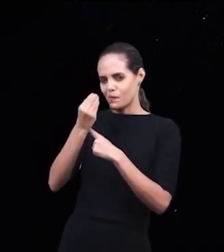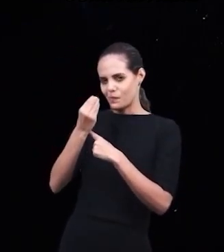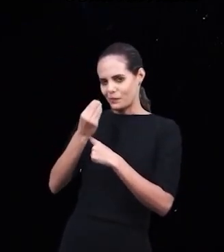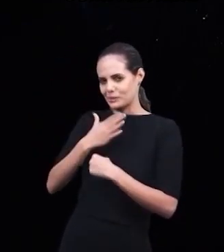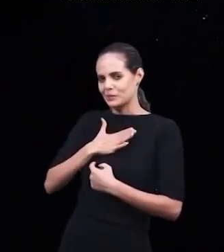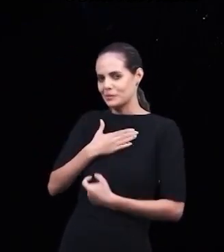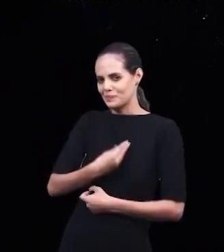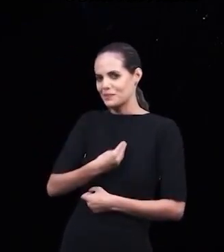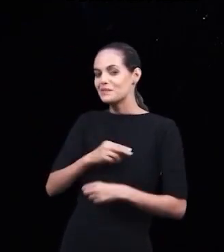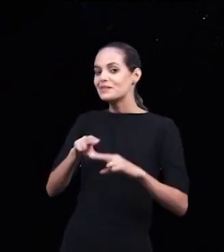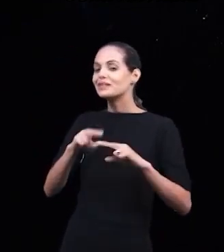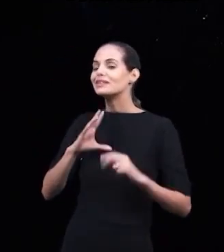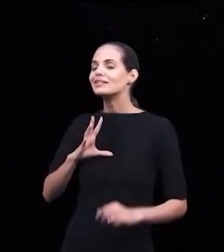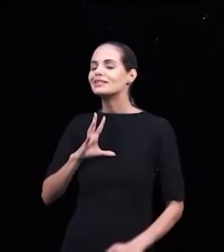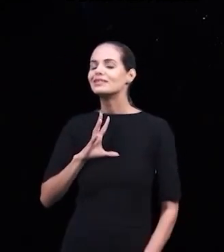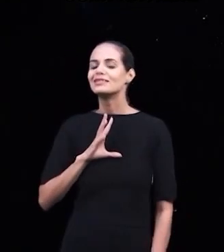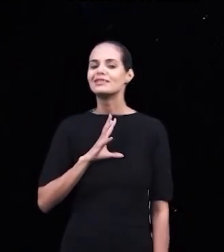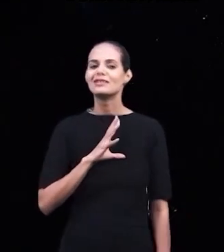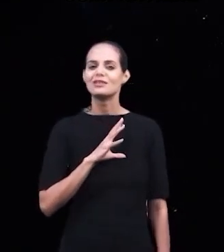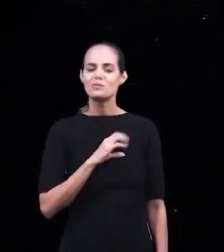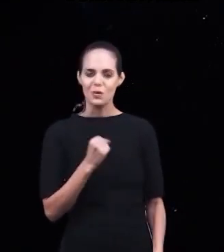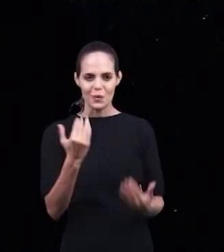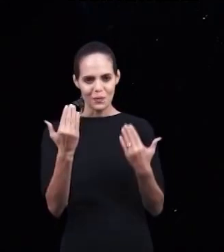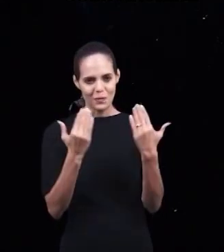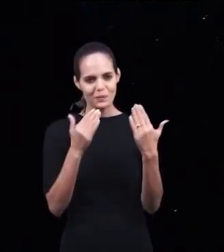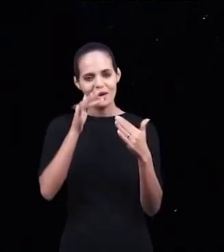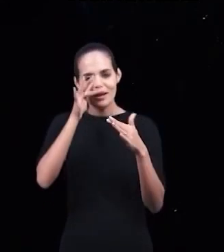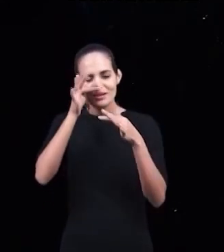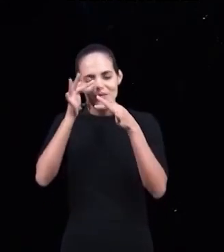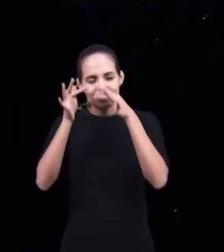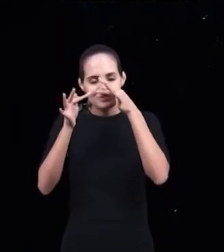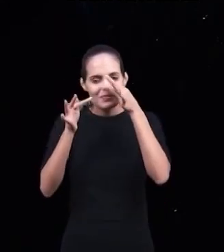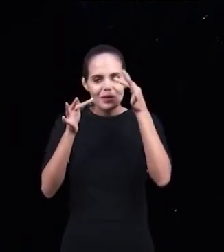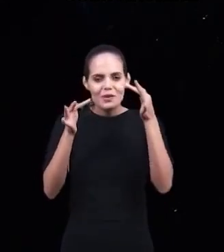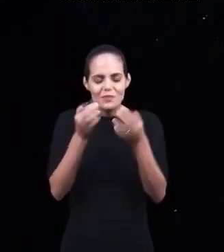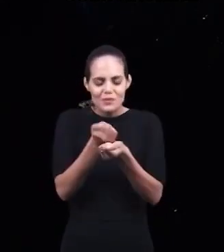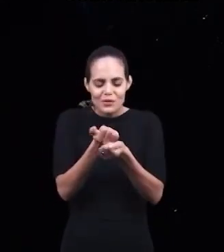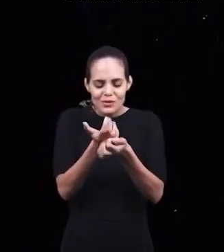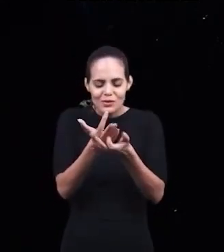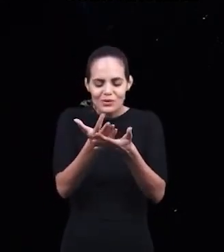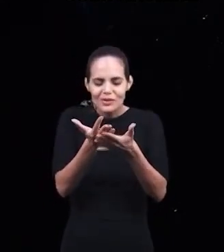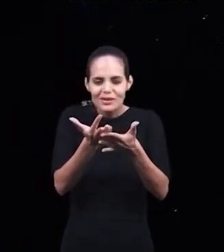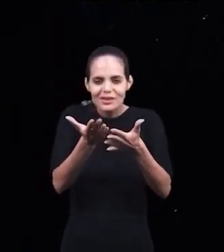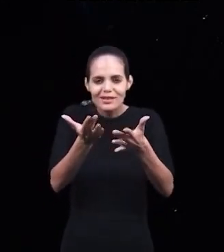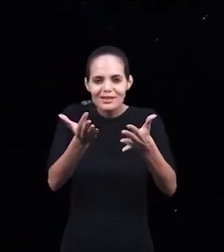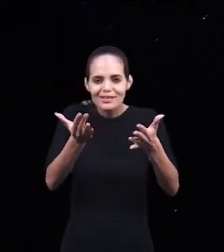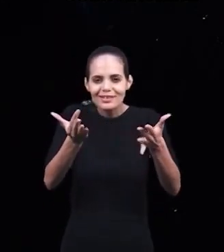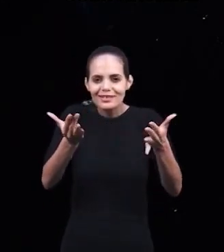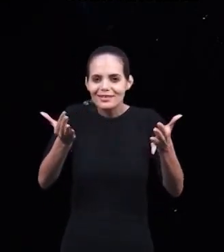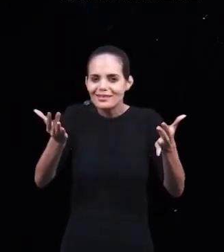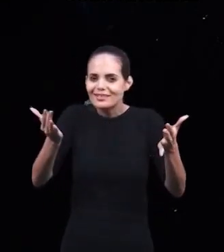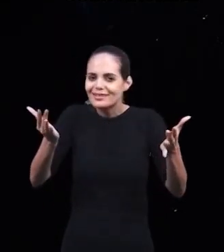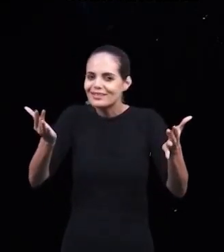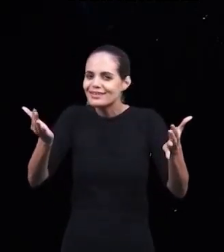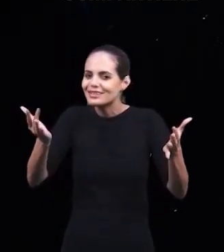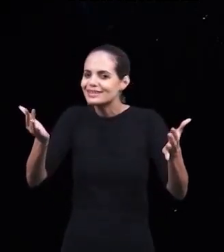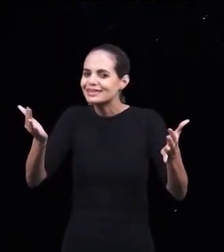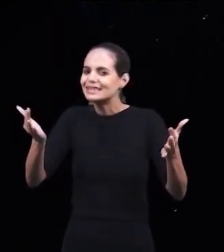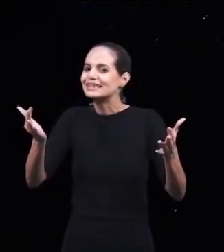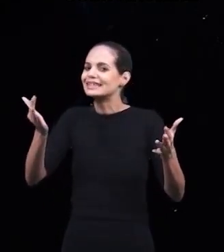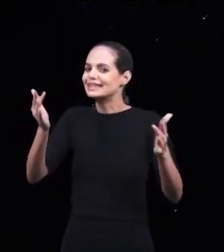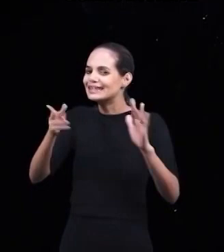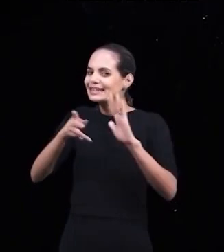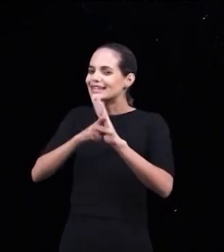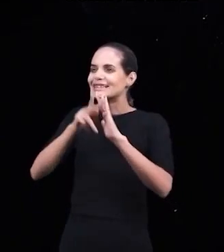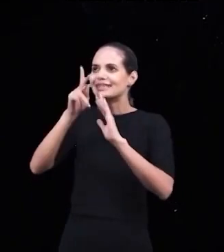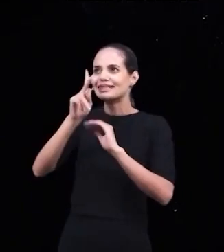com teu amor, como uma flor pequena em teu